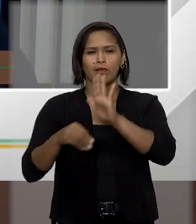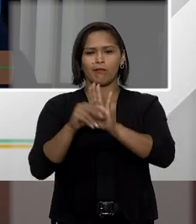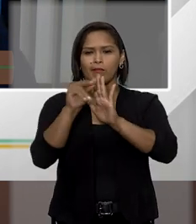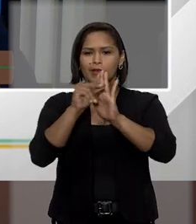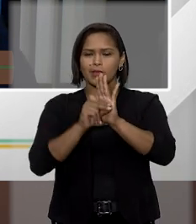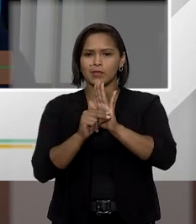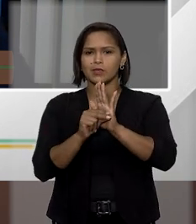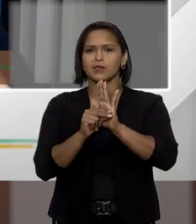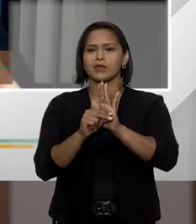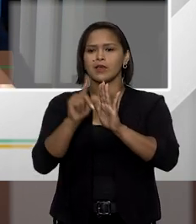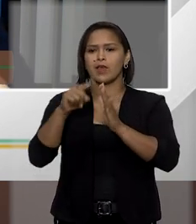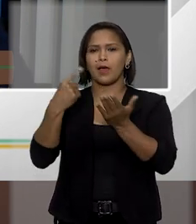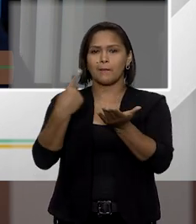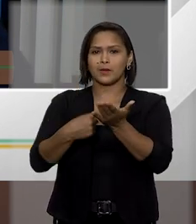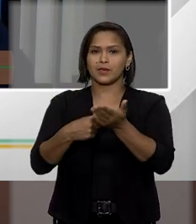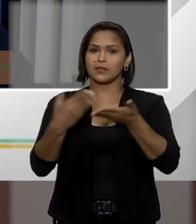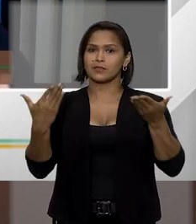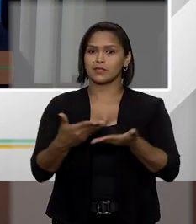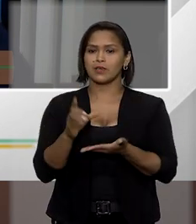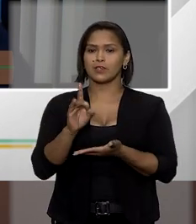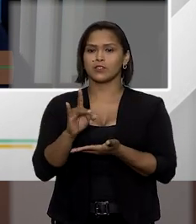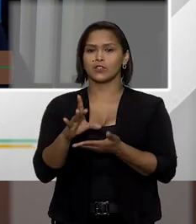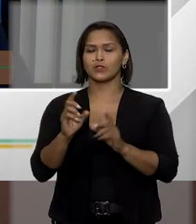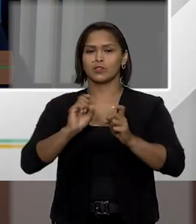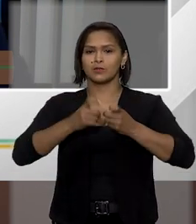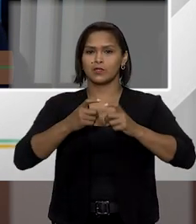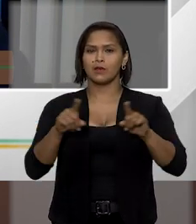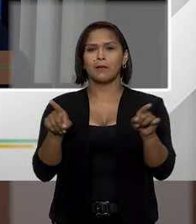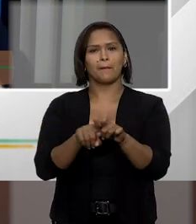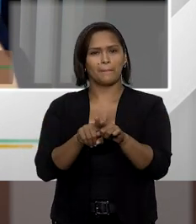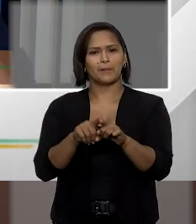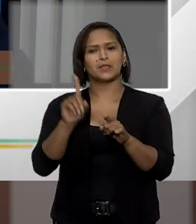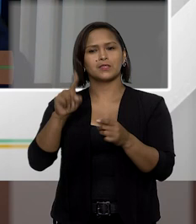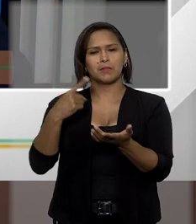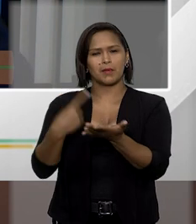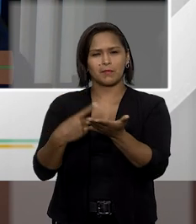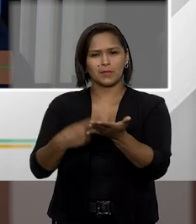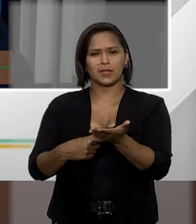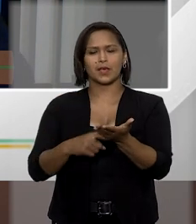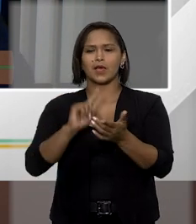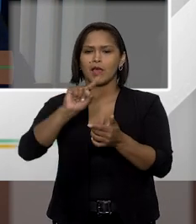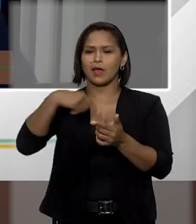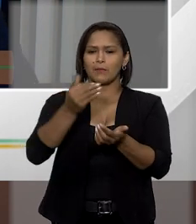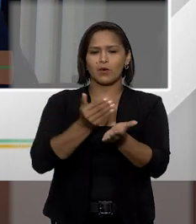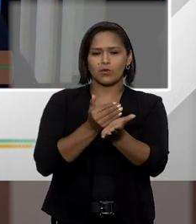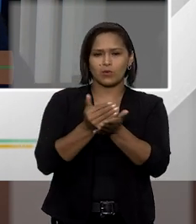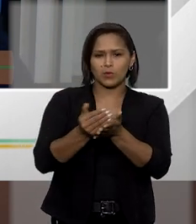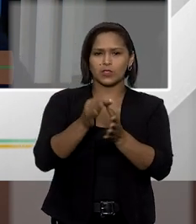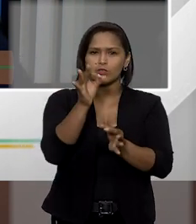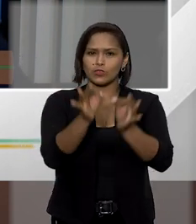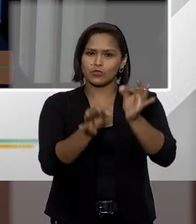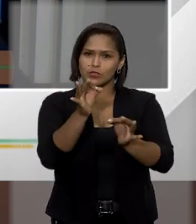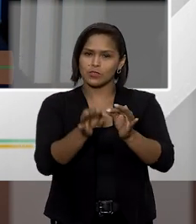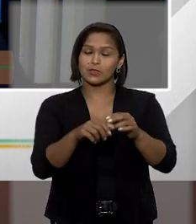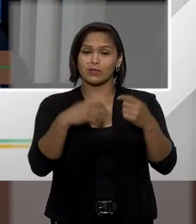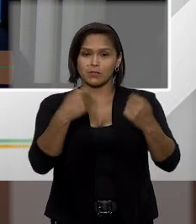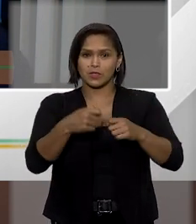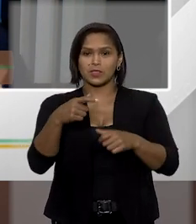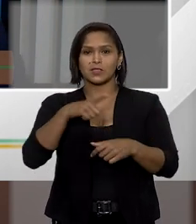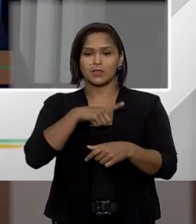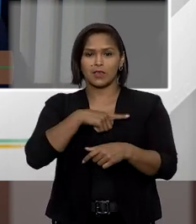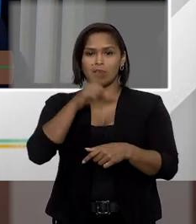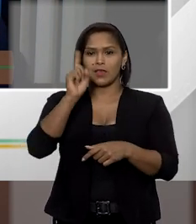como eu mencionei, aplicadas agora não só na esfera administrativa, mas aplicadas essencialmente após um processo de jurisdição necessária, ou